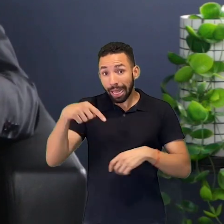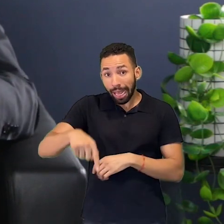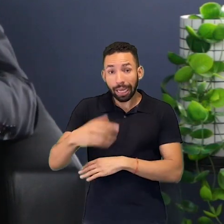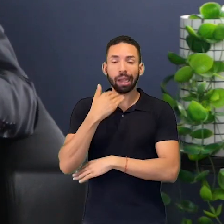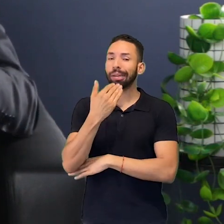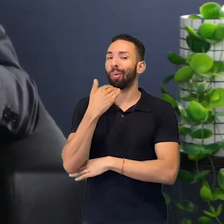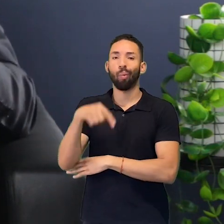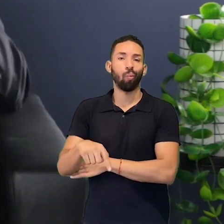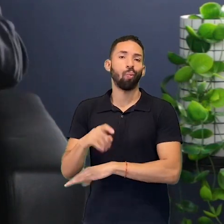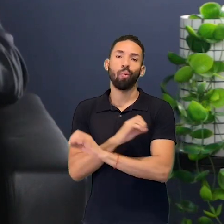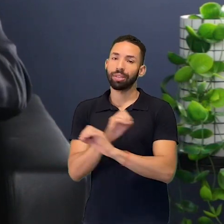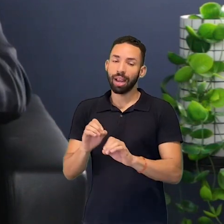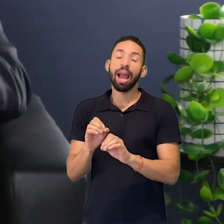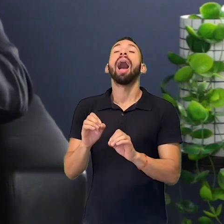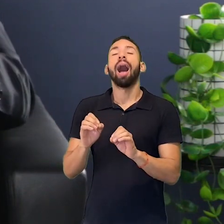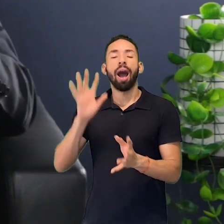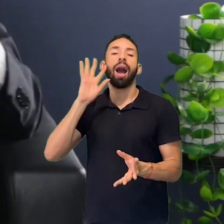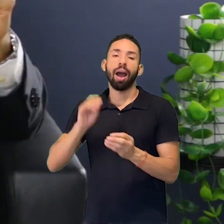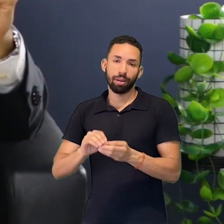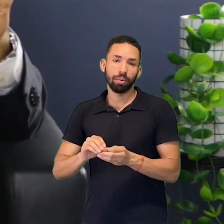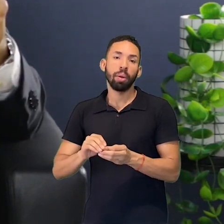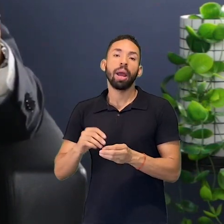está tendo em condições satisfatórias aqui.